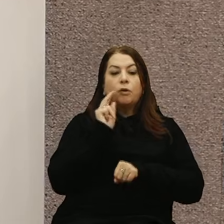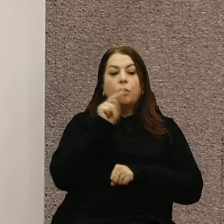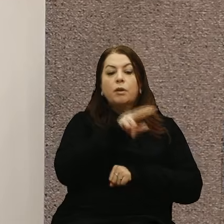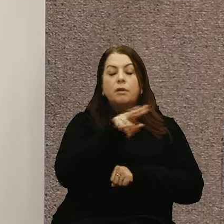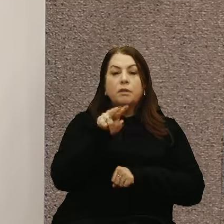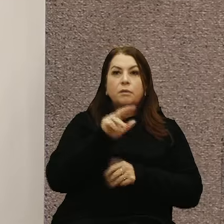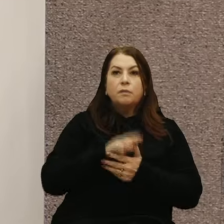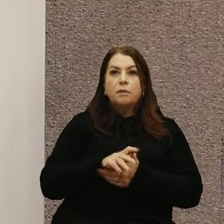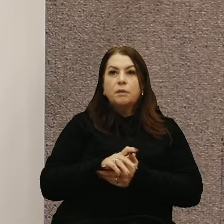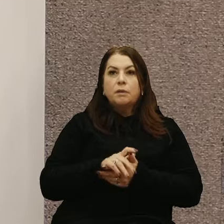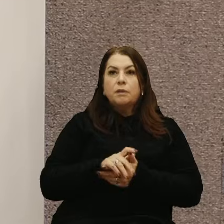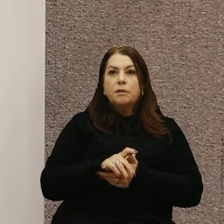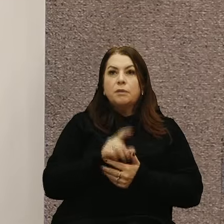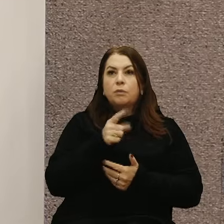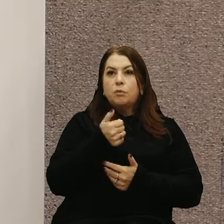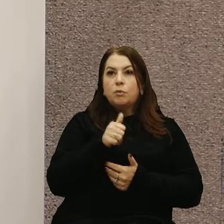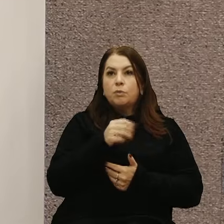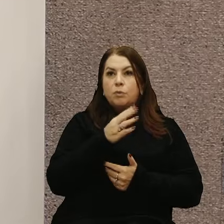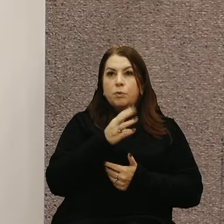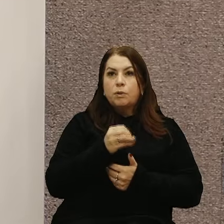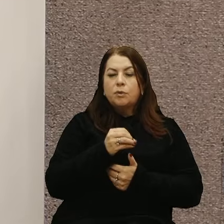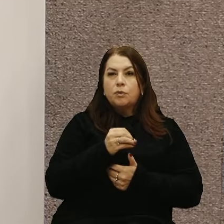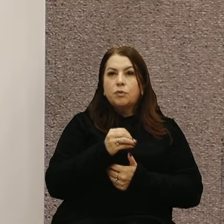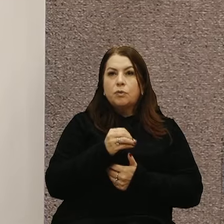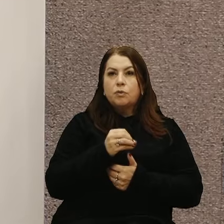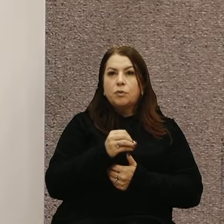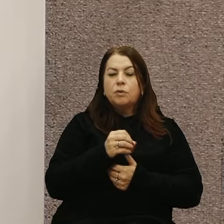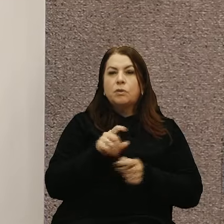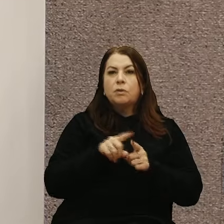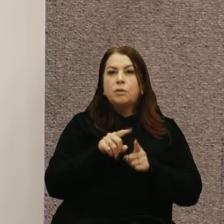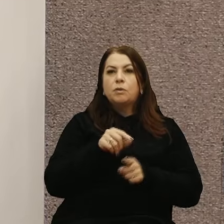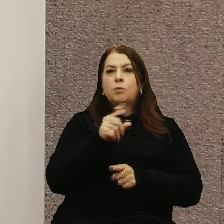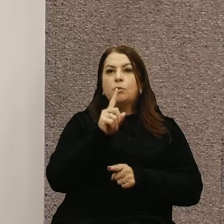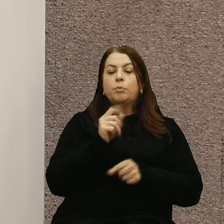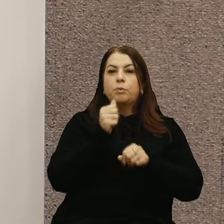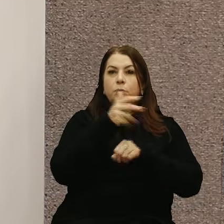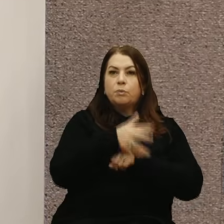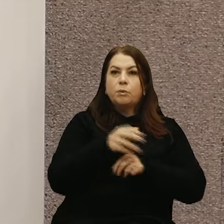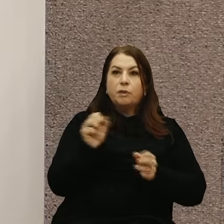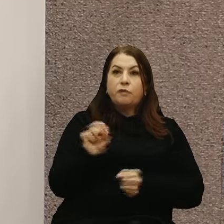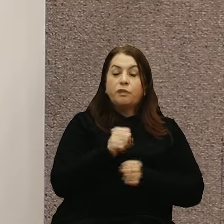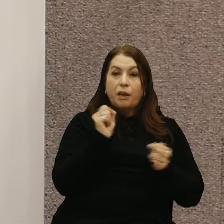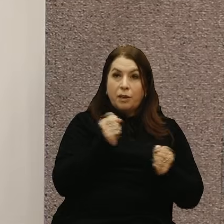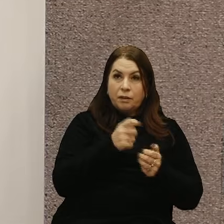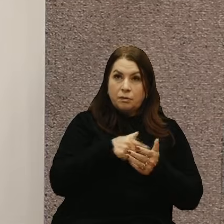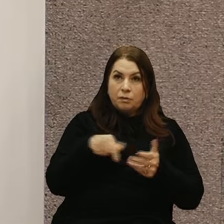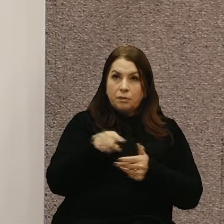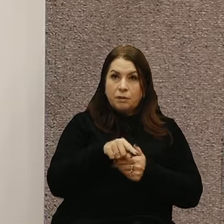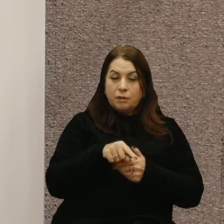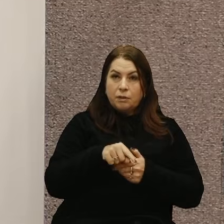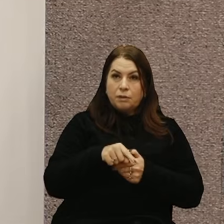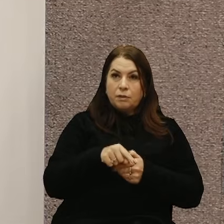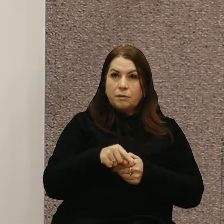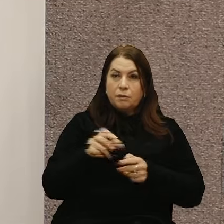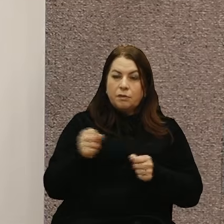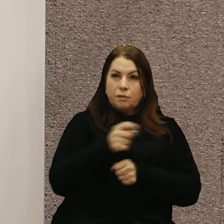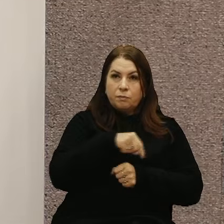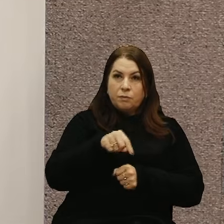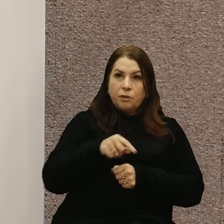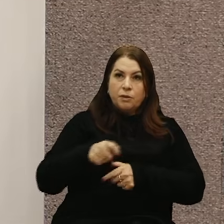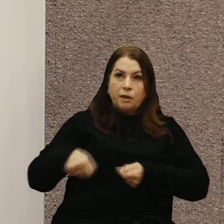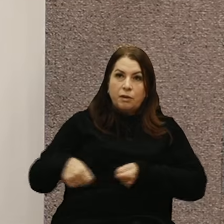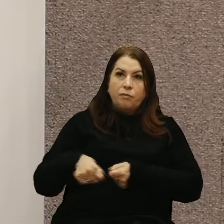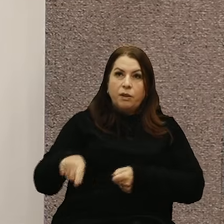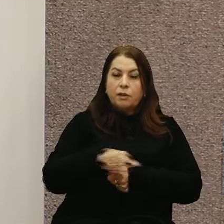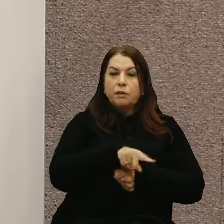lá 20 para meia-noite, 20 para 1 da manhã, 1 da manhã, varrendo. Passa lá com o reboque, com a vassoura, a pá.